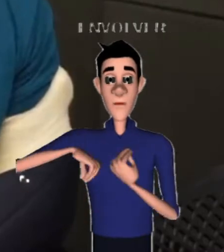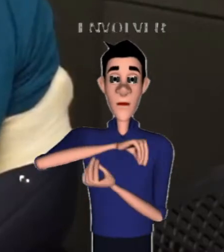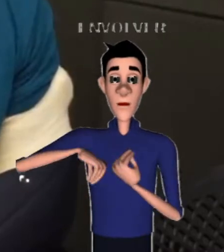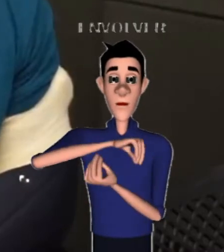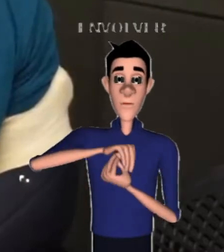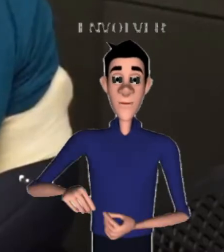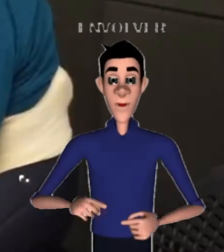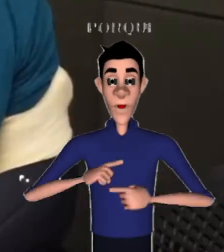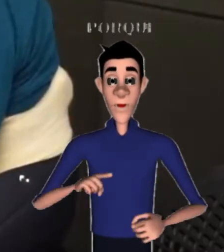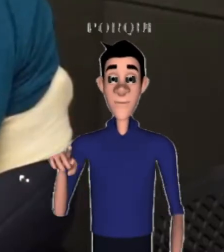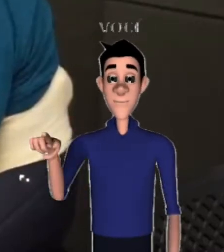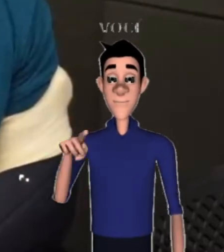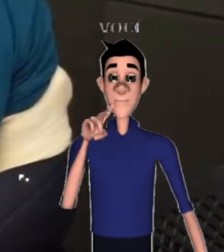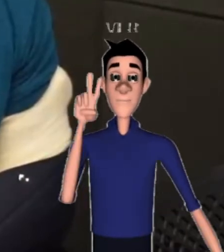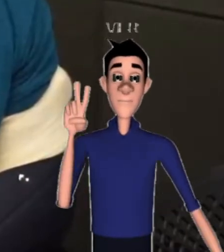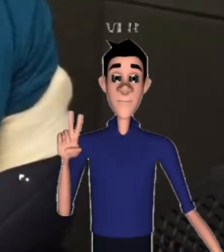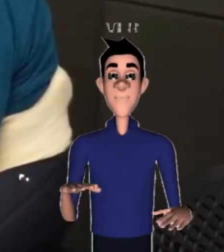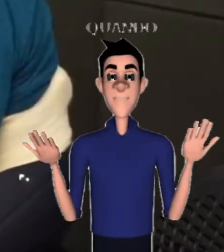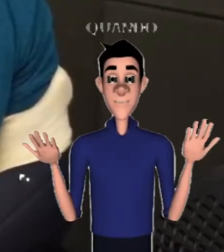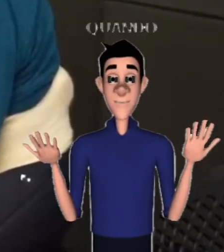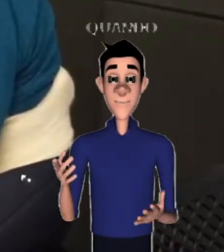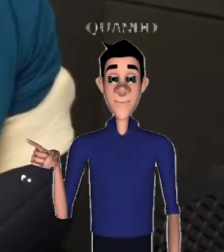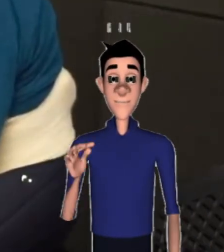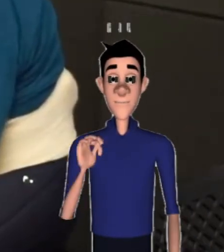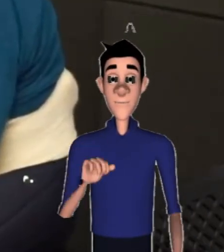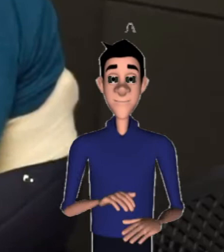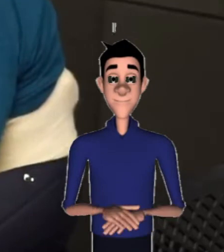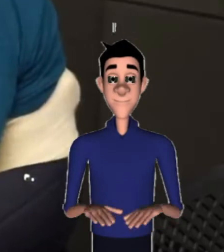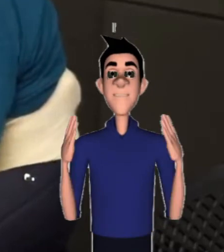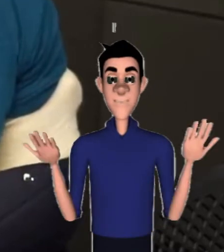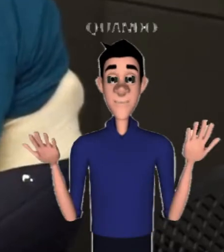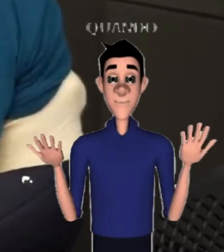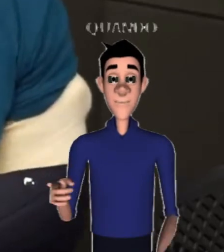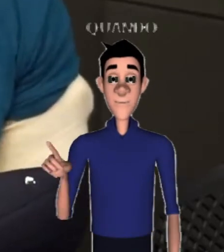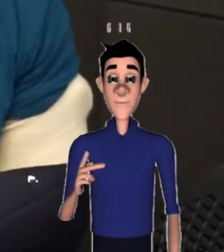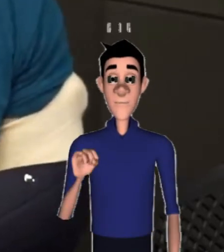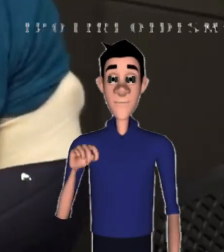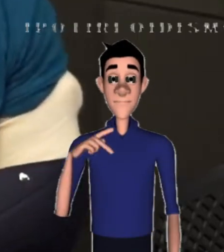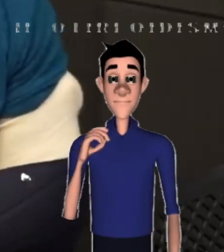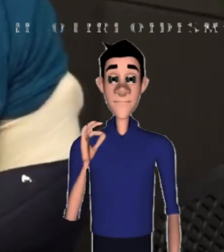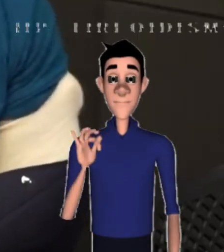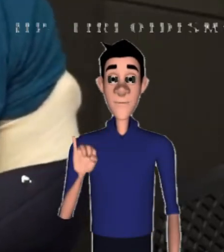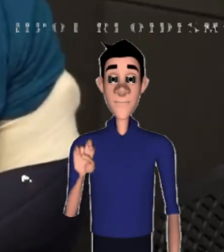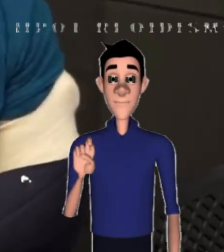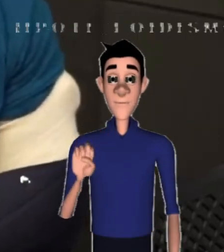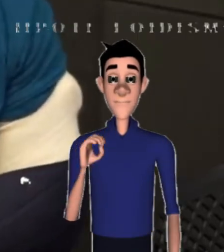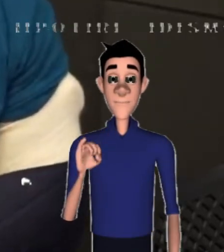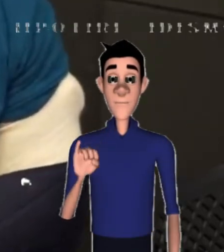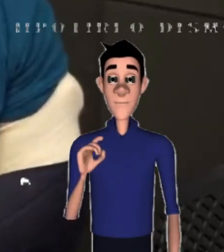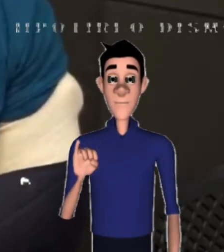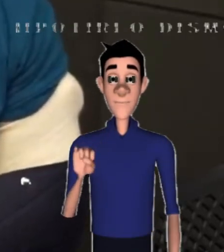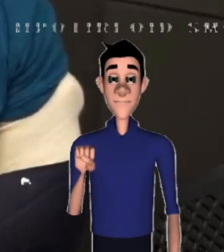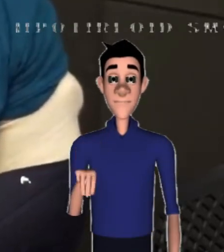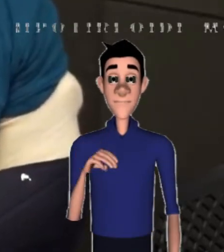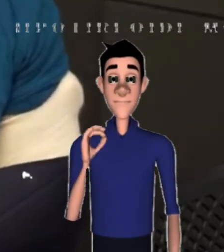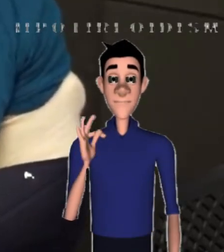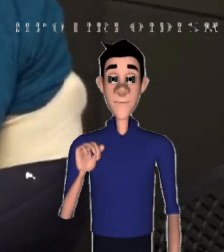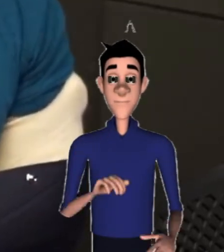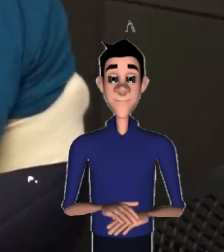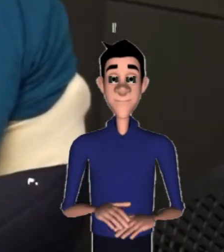quando o cara ele tá quando ele tem hipotiroidismo, ele tá um pouquinho mais descontrolado, ele ganha gordura bem nessa região de flanco e crista